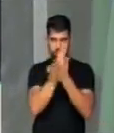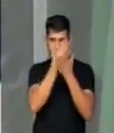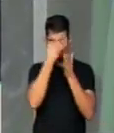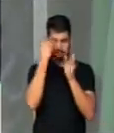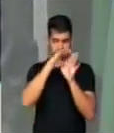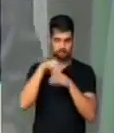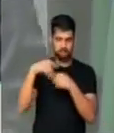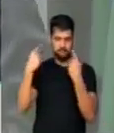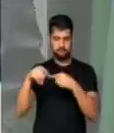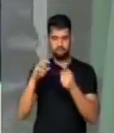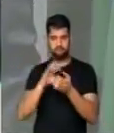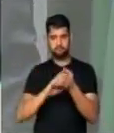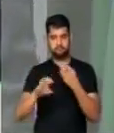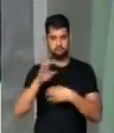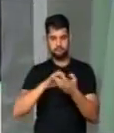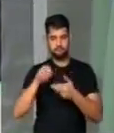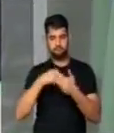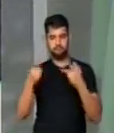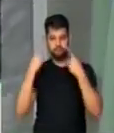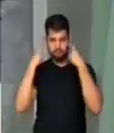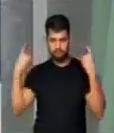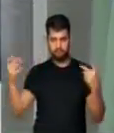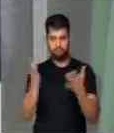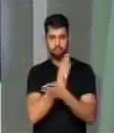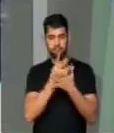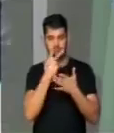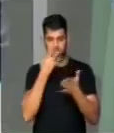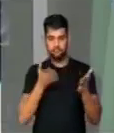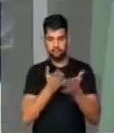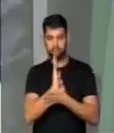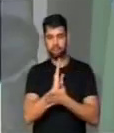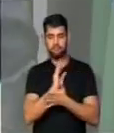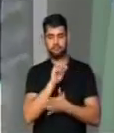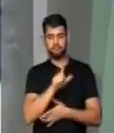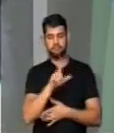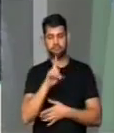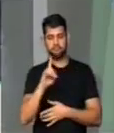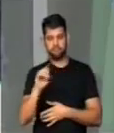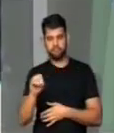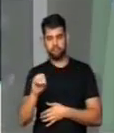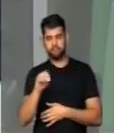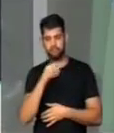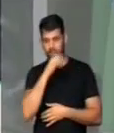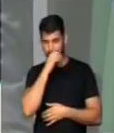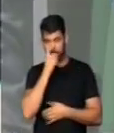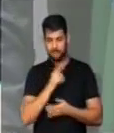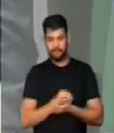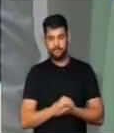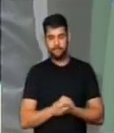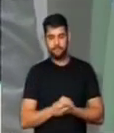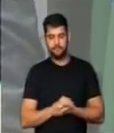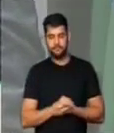oposição ruidosa, raivosa e barulhosa e barulhenta, vai aprovar o nosso, a LDO.